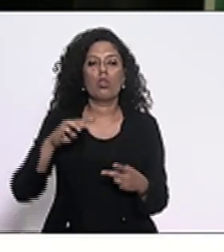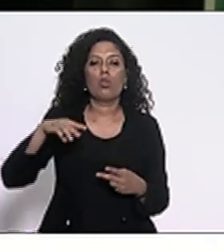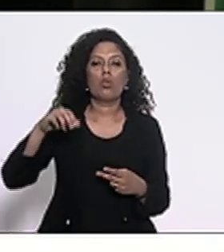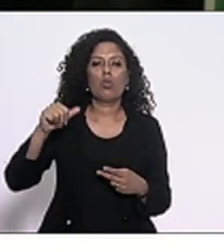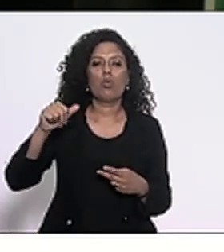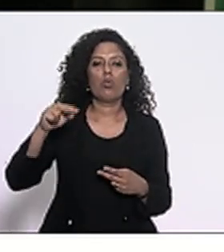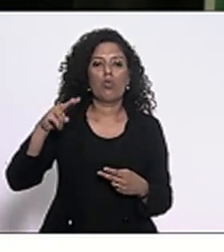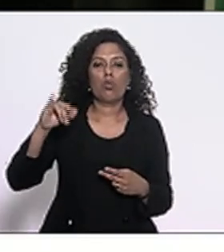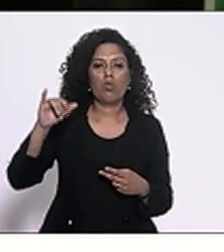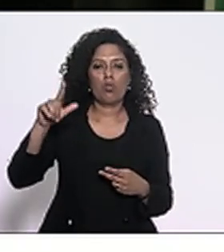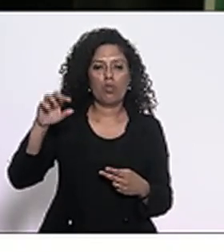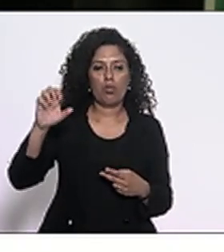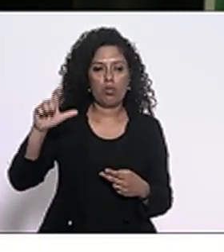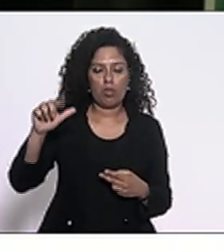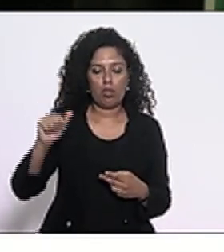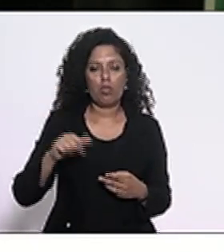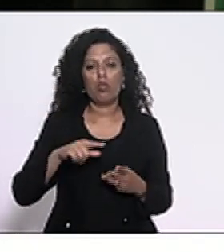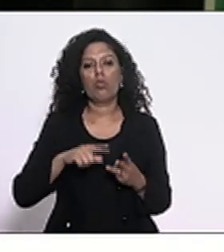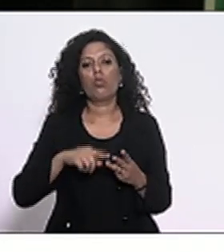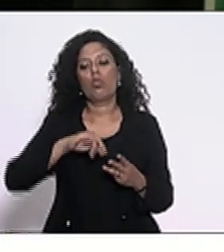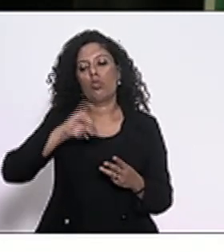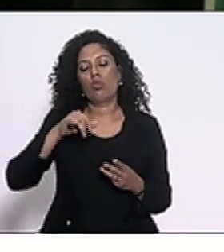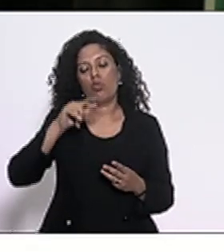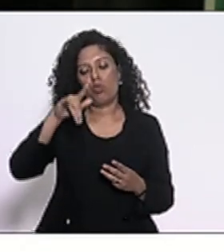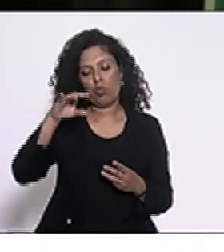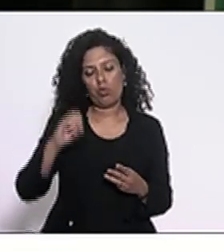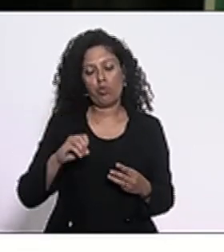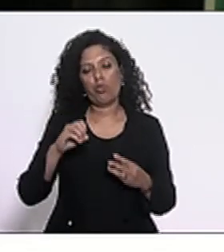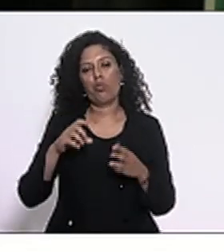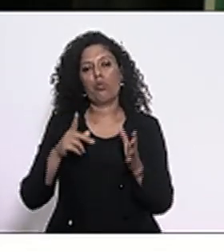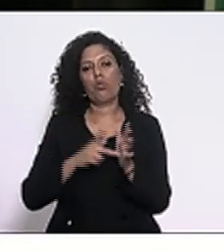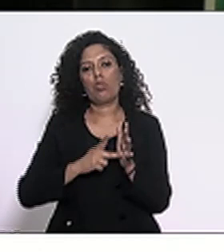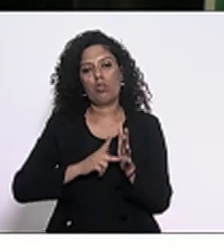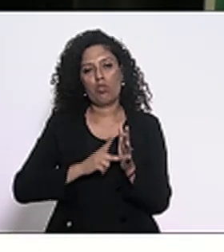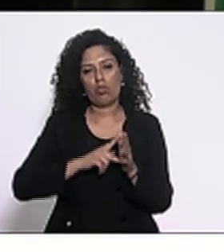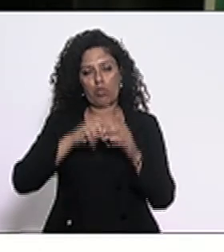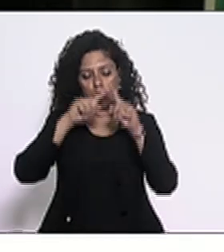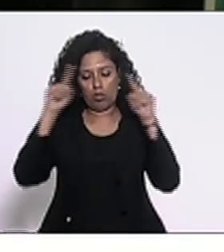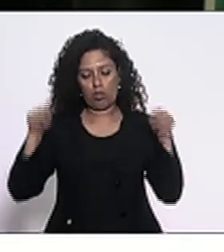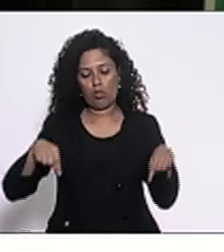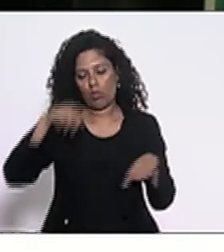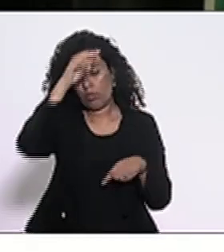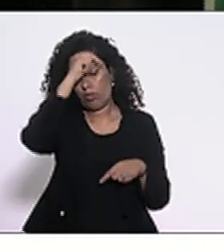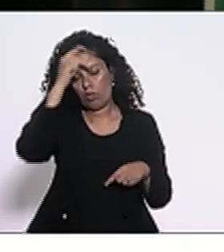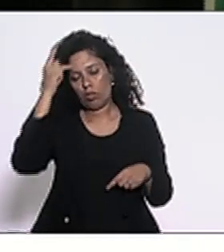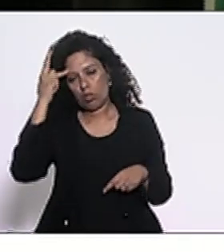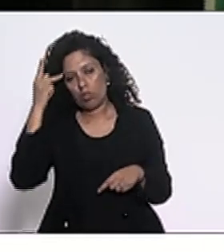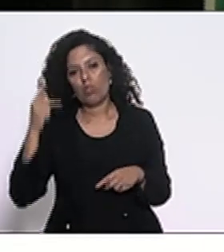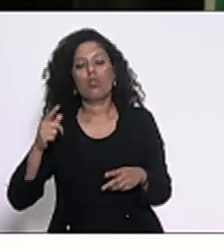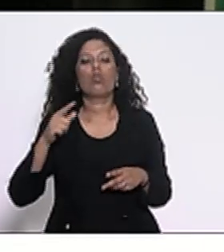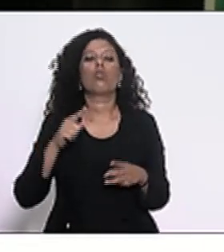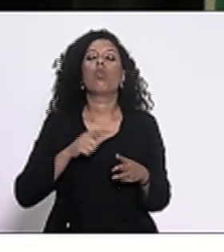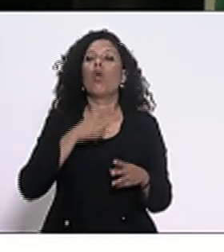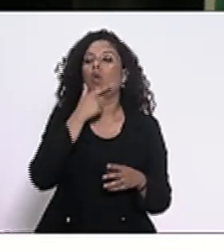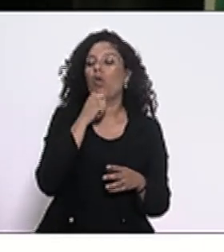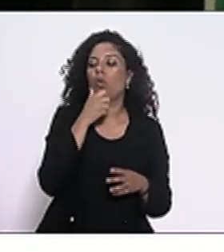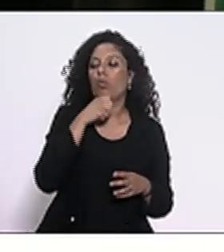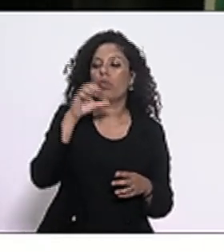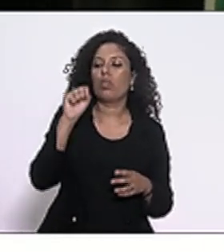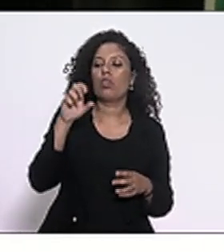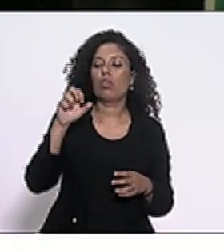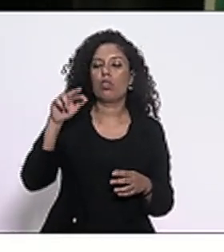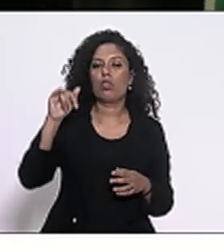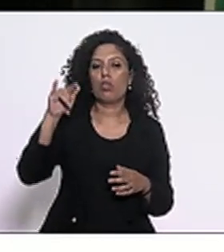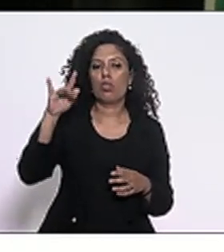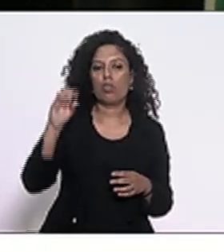Vilela, do Júlio Falcino, pela Associação de Servidores, do Sérgio Rosa, esse presidente que também enriqueceu a nossa audiência com a